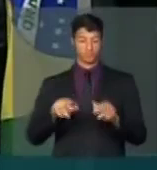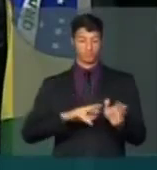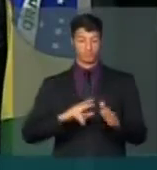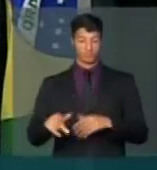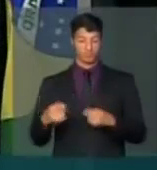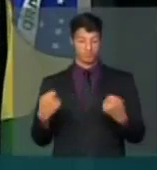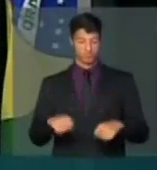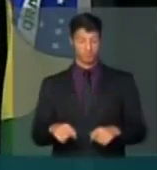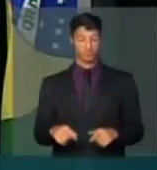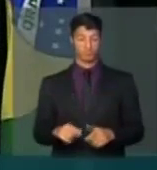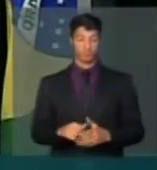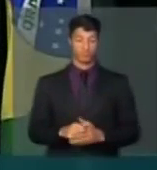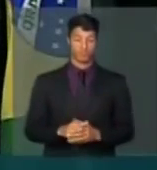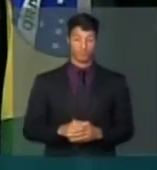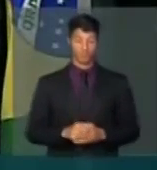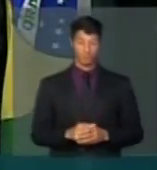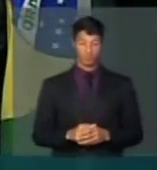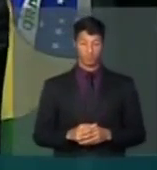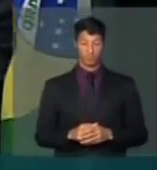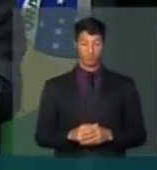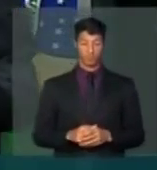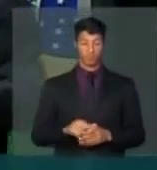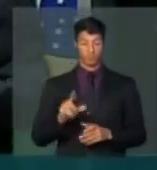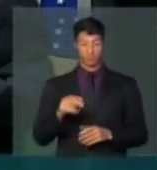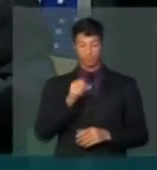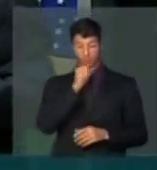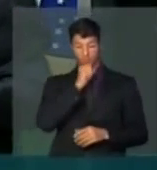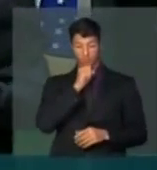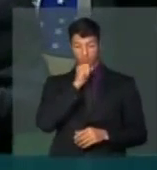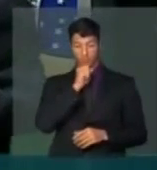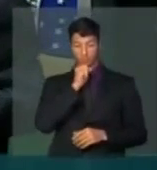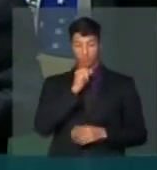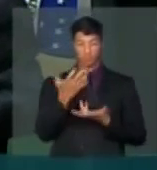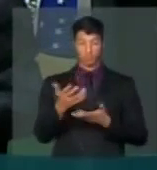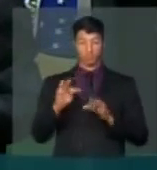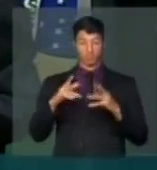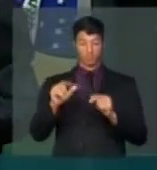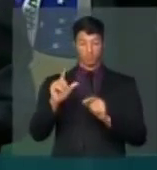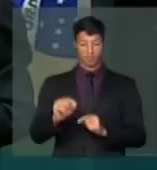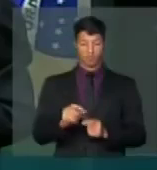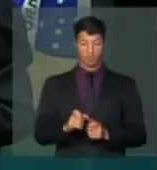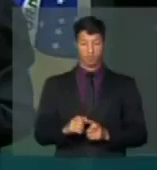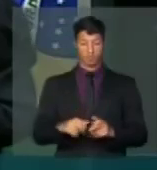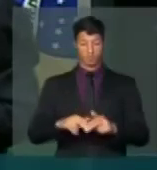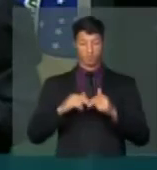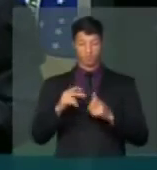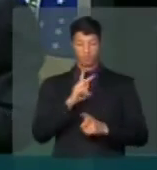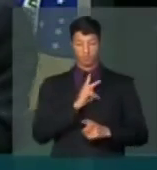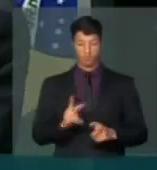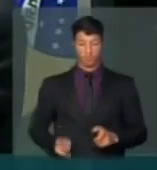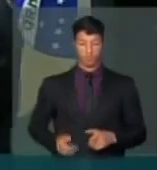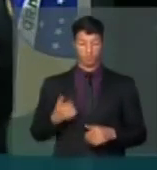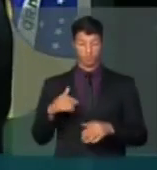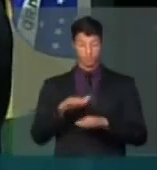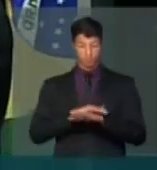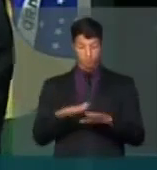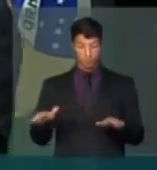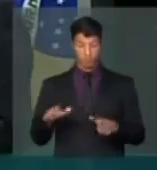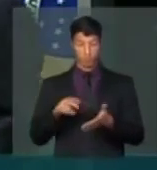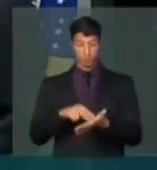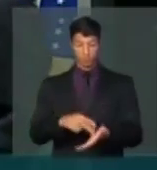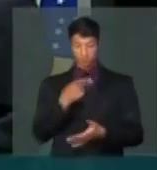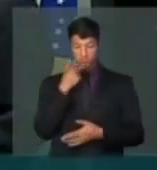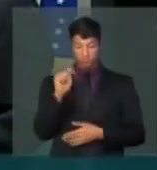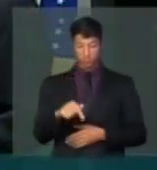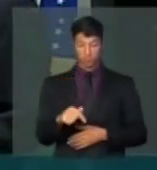de necessidades, em função de que a velhice requer tudo isso. Portanto, presidente, eu encerro